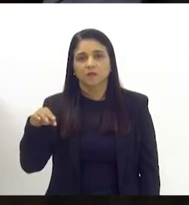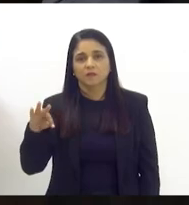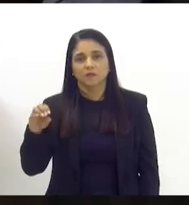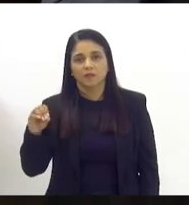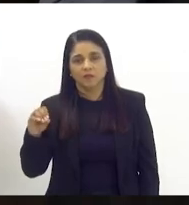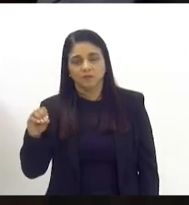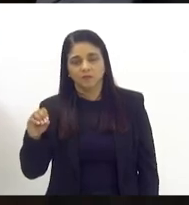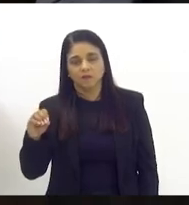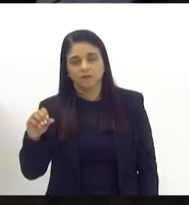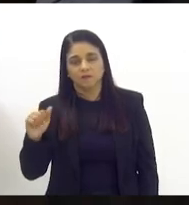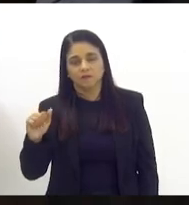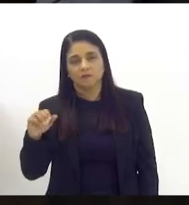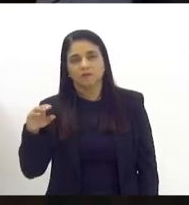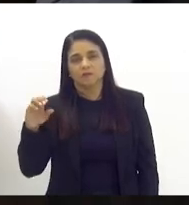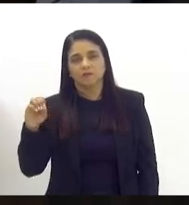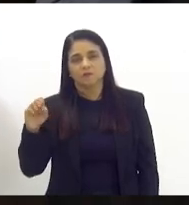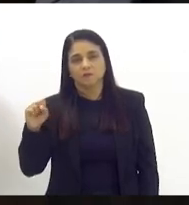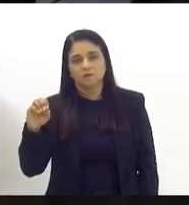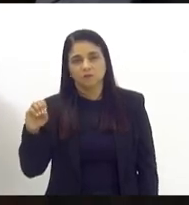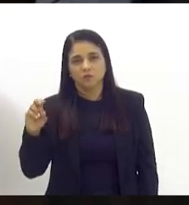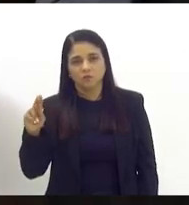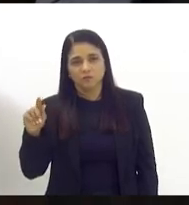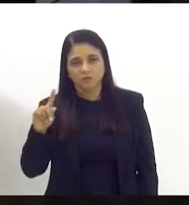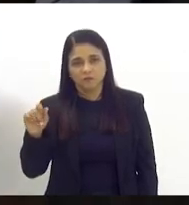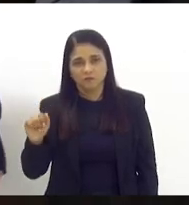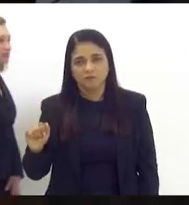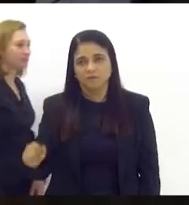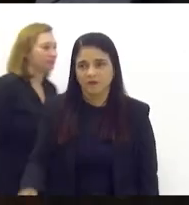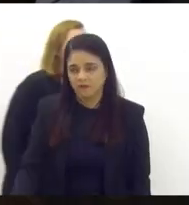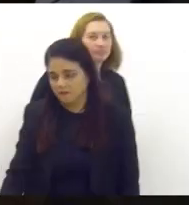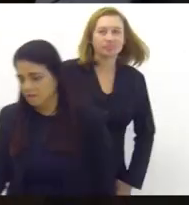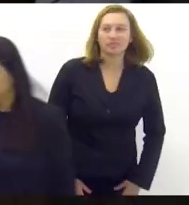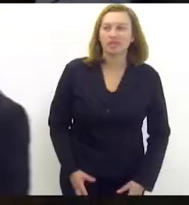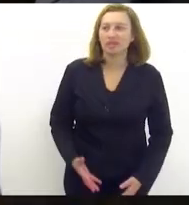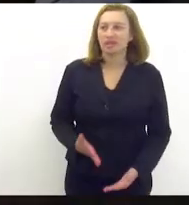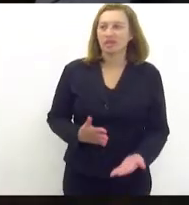Souza Nossa Nobre deputada Renata Souza